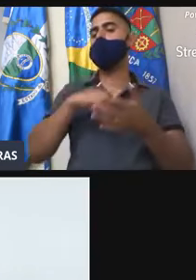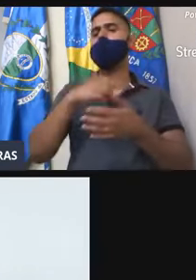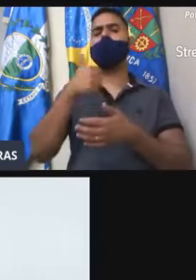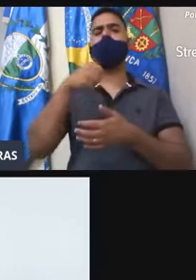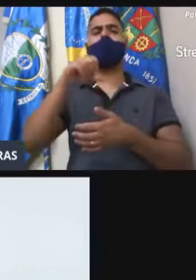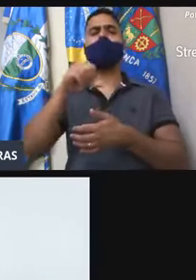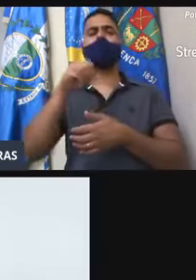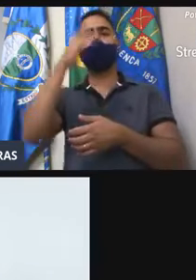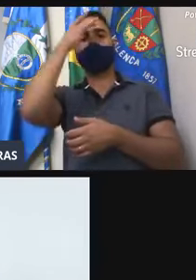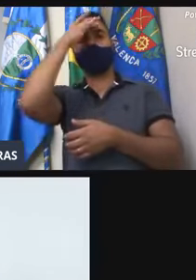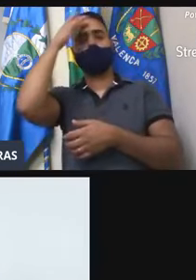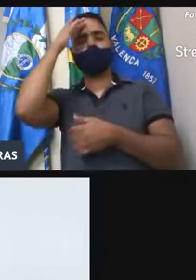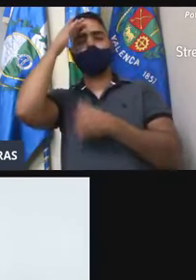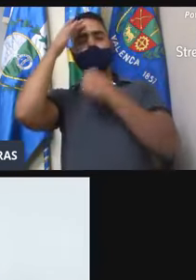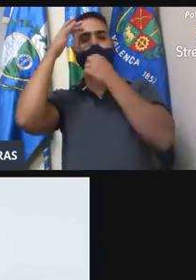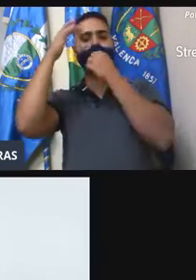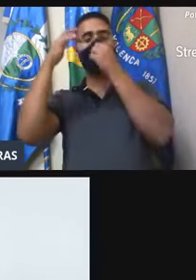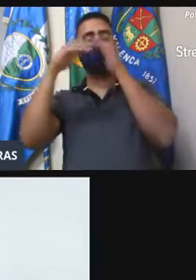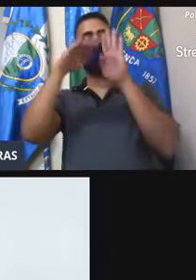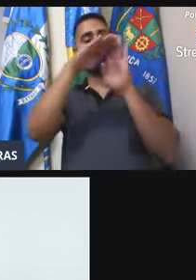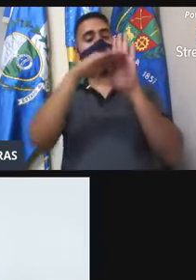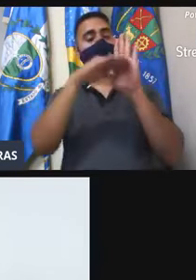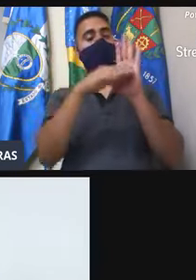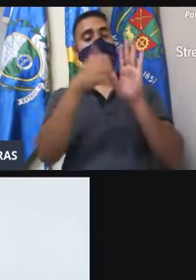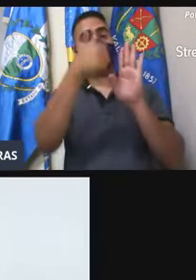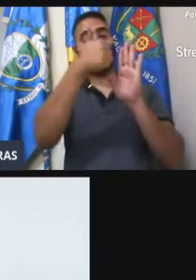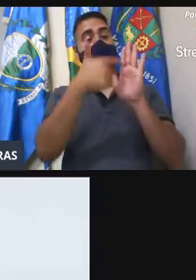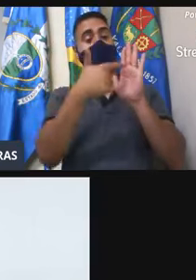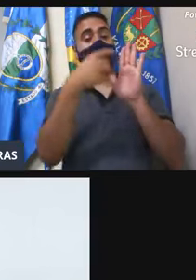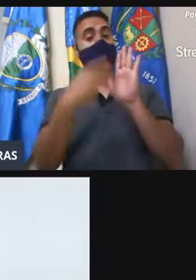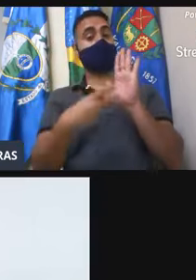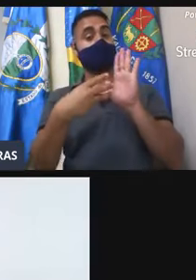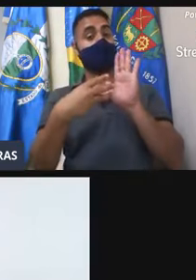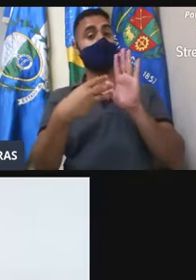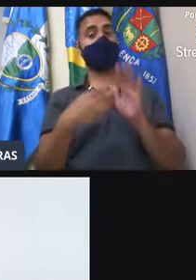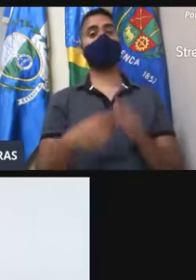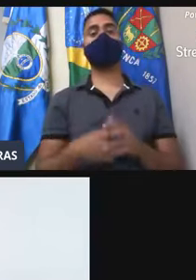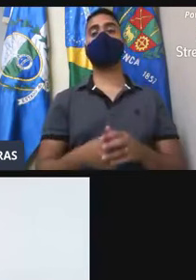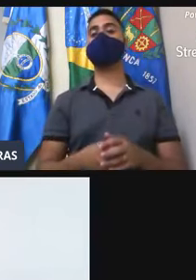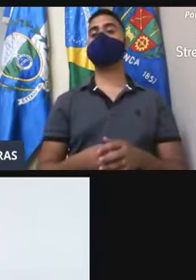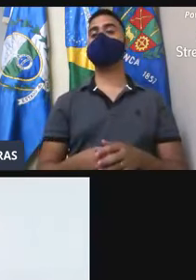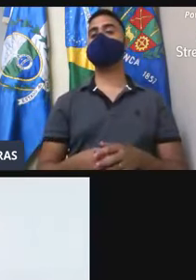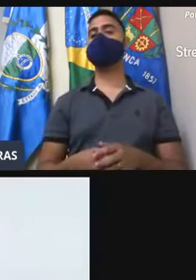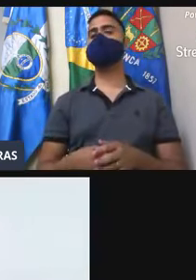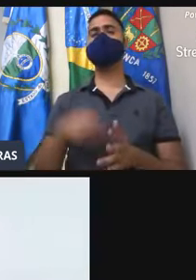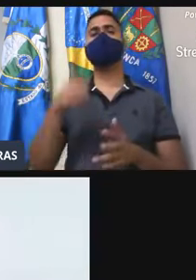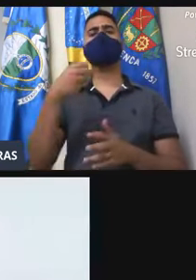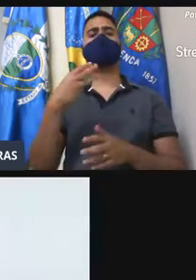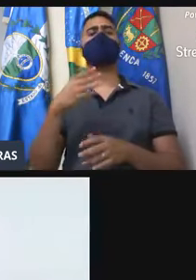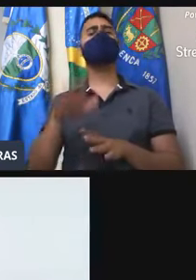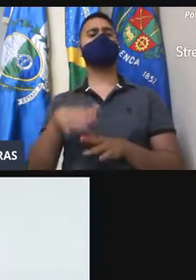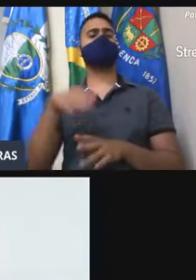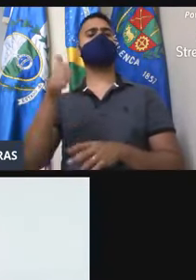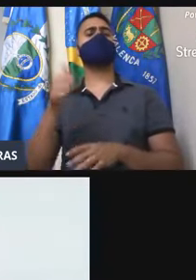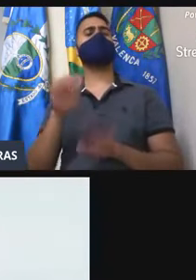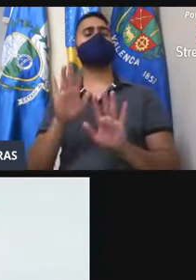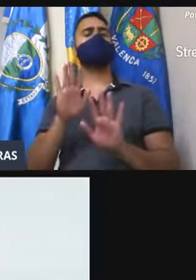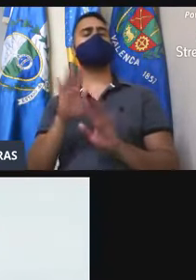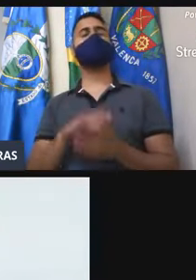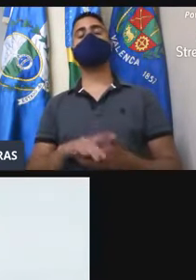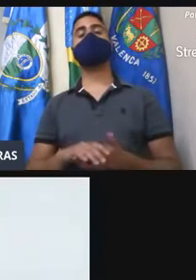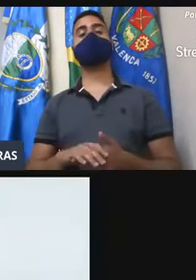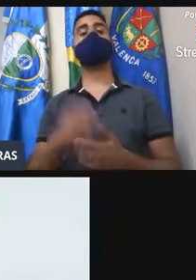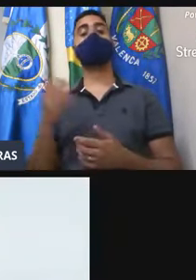né? Somos terceiro aí. Mas, na realidade, são 6 que ainda estão em processo de cura, que os outros 13 já estão curados. Então,